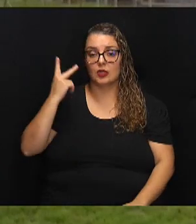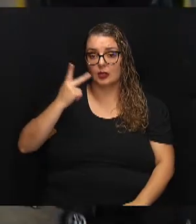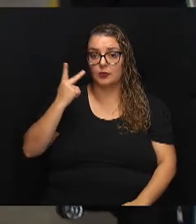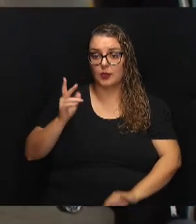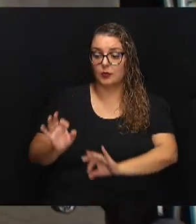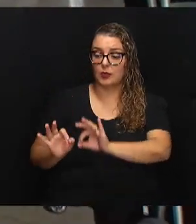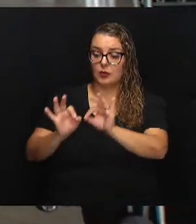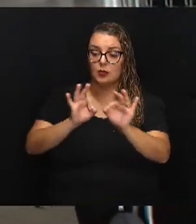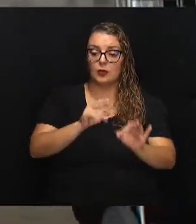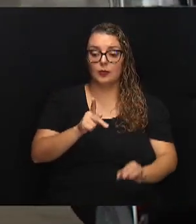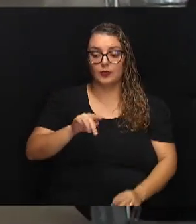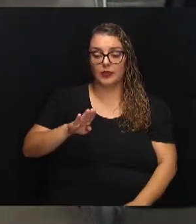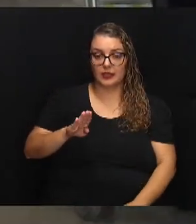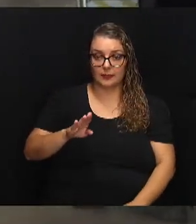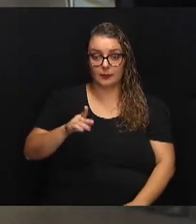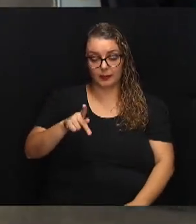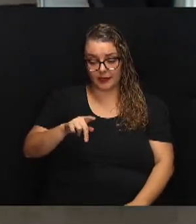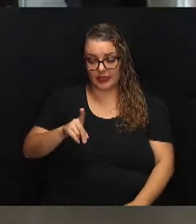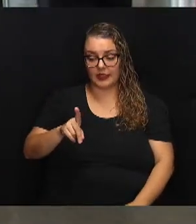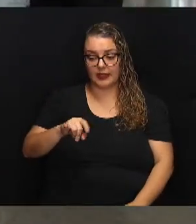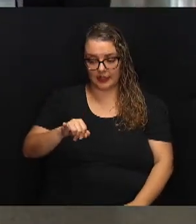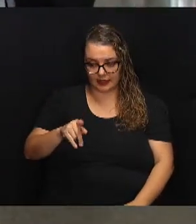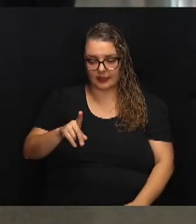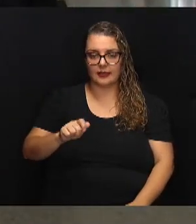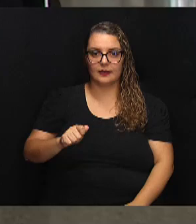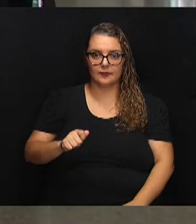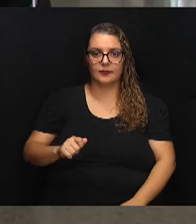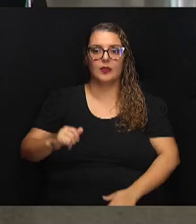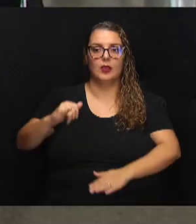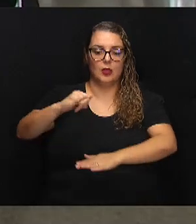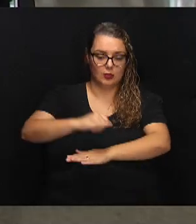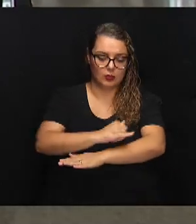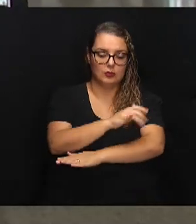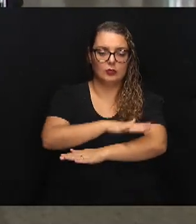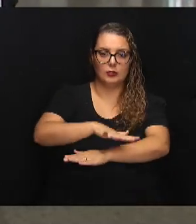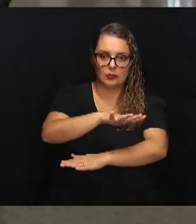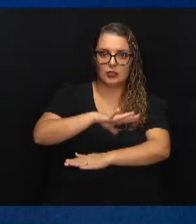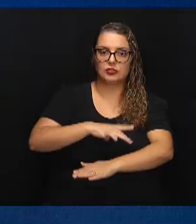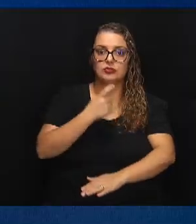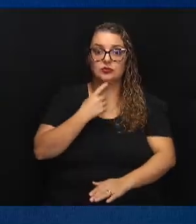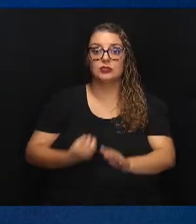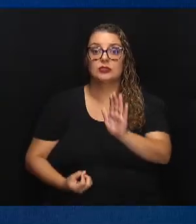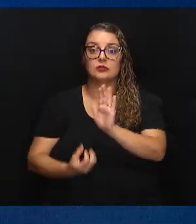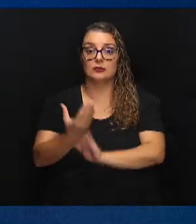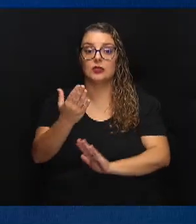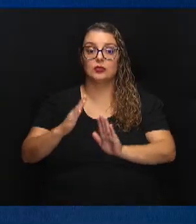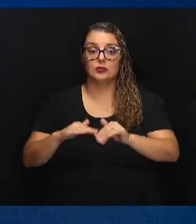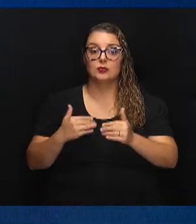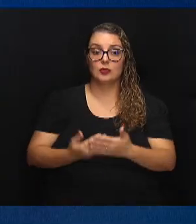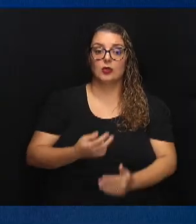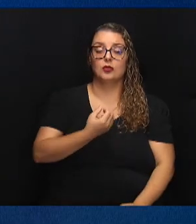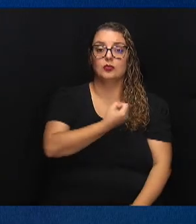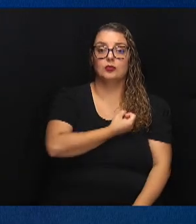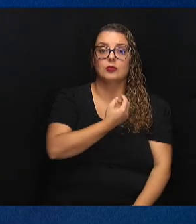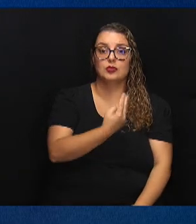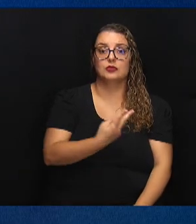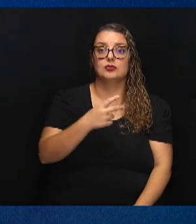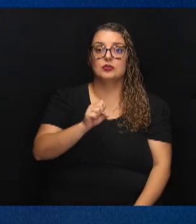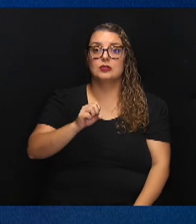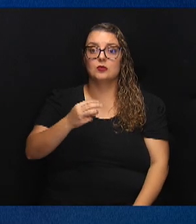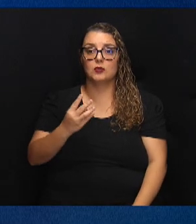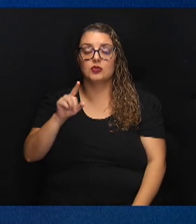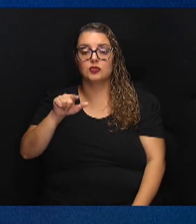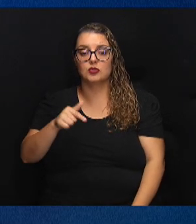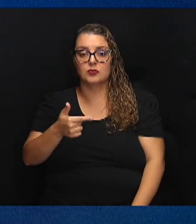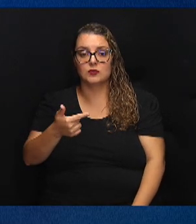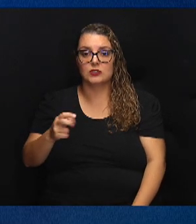do PIDA, o Polo de Inovação Aeroportuária em Campinas, foi criada a partir do requerimento número 283